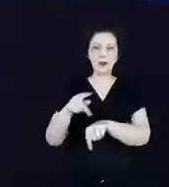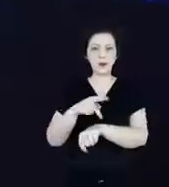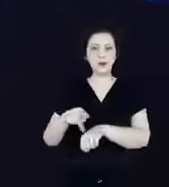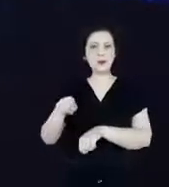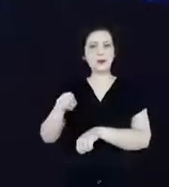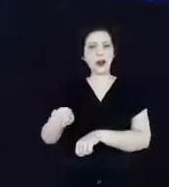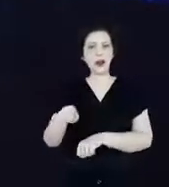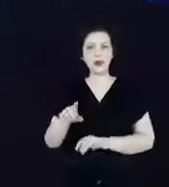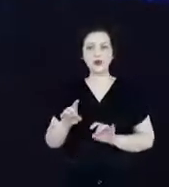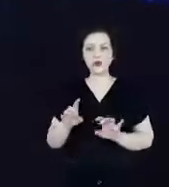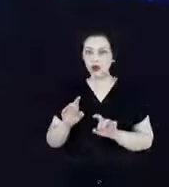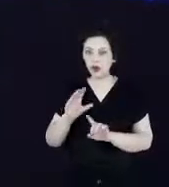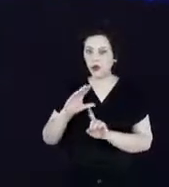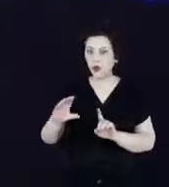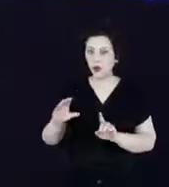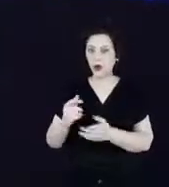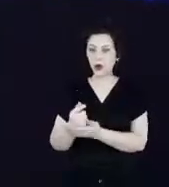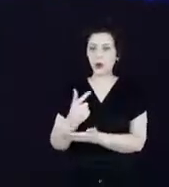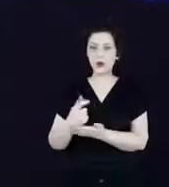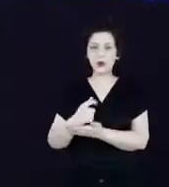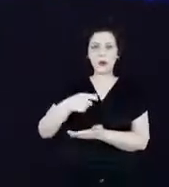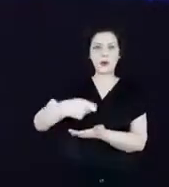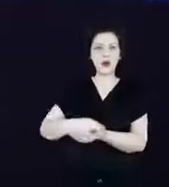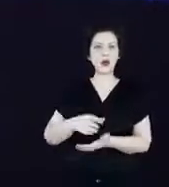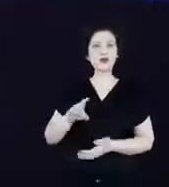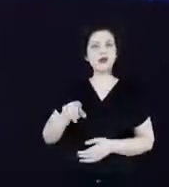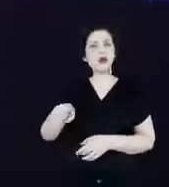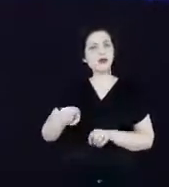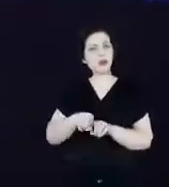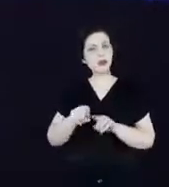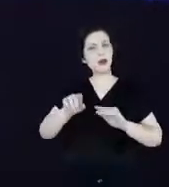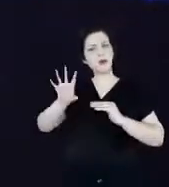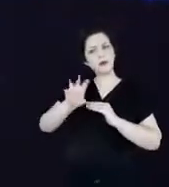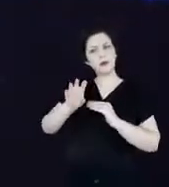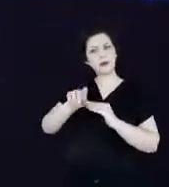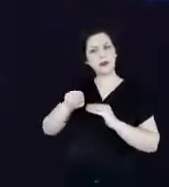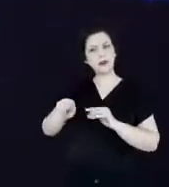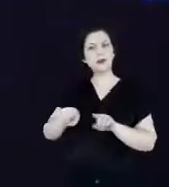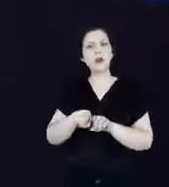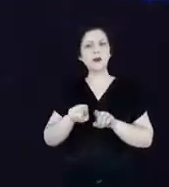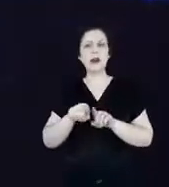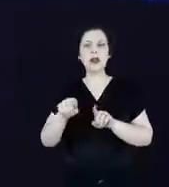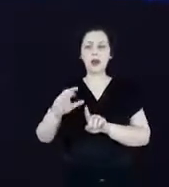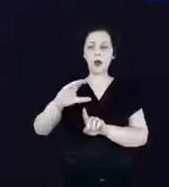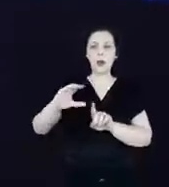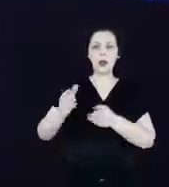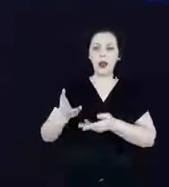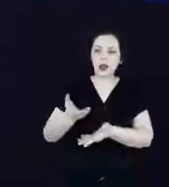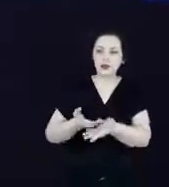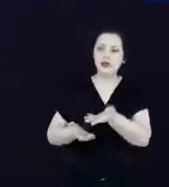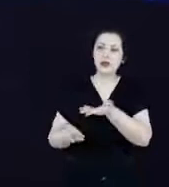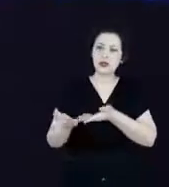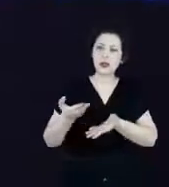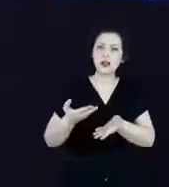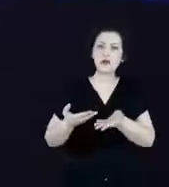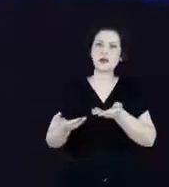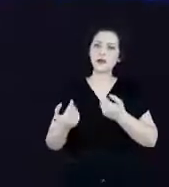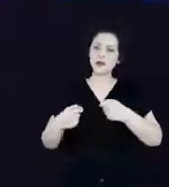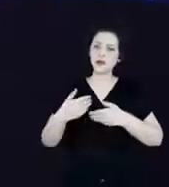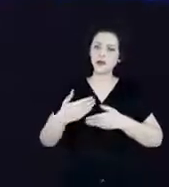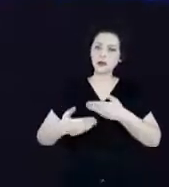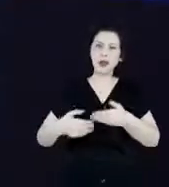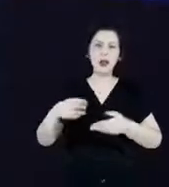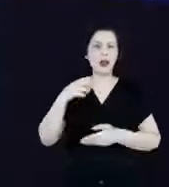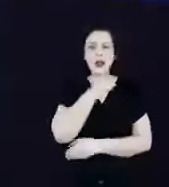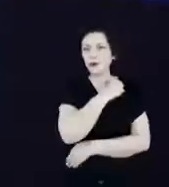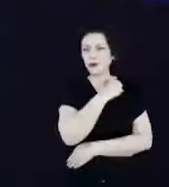como consumidor, não mais como consumidor, mas sim como um cliente nosso. Temos que avançar em passos largos para